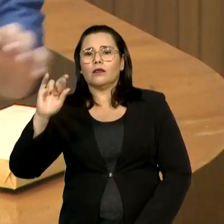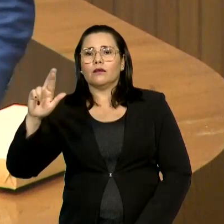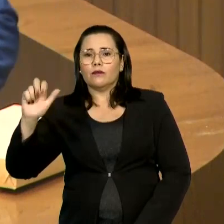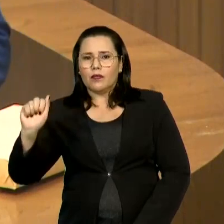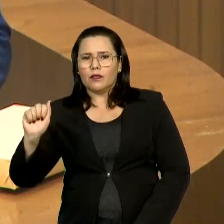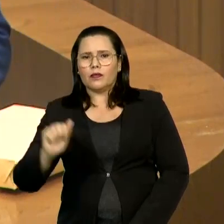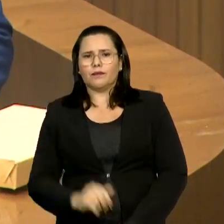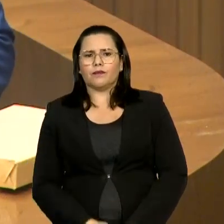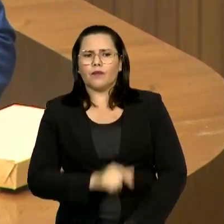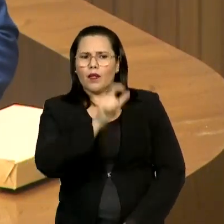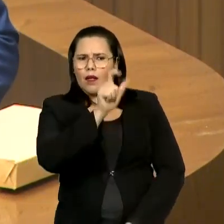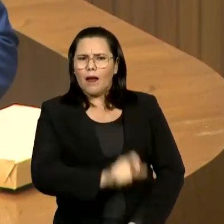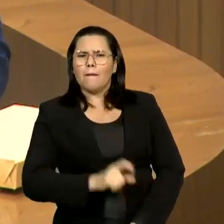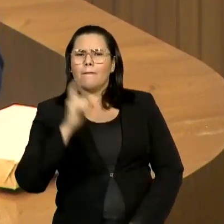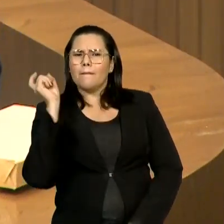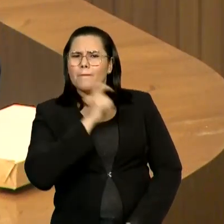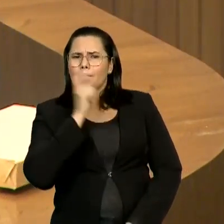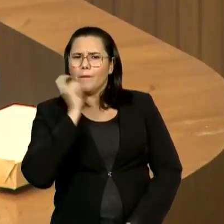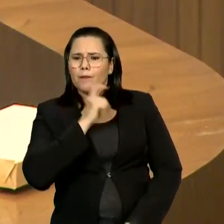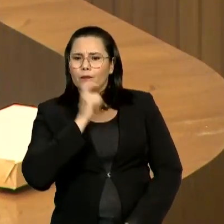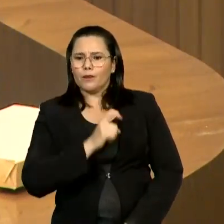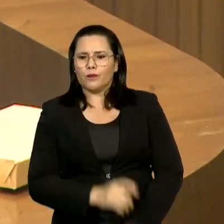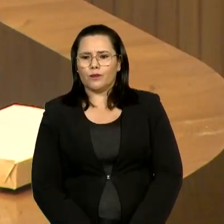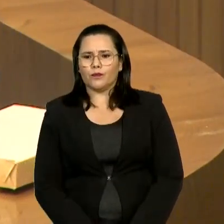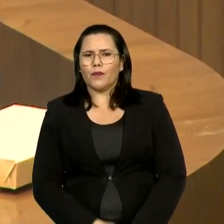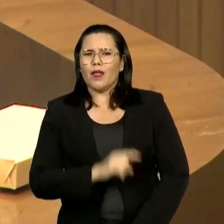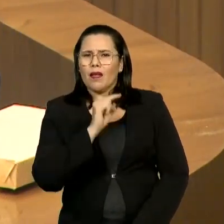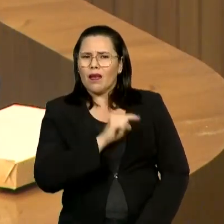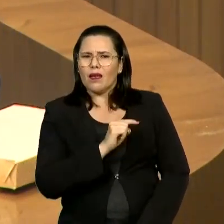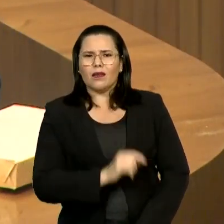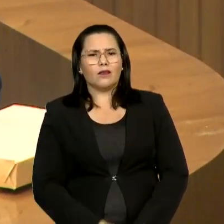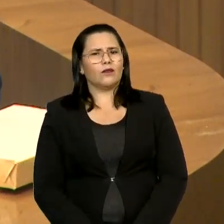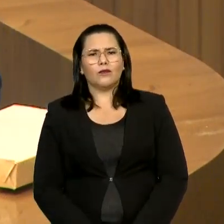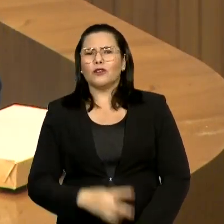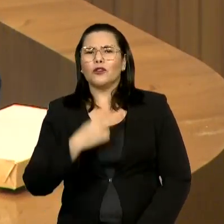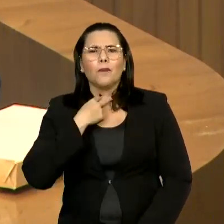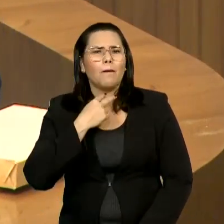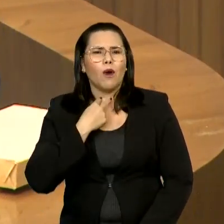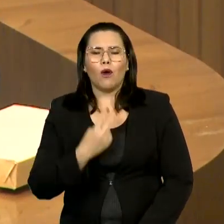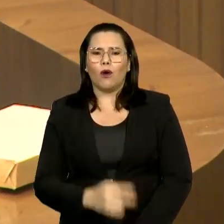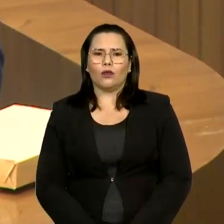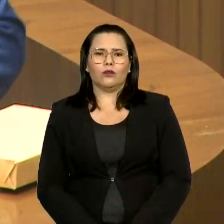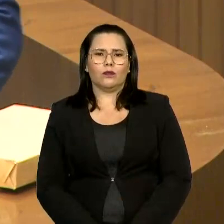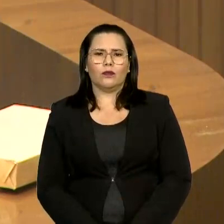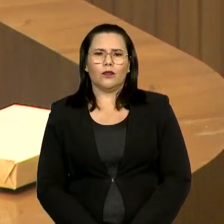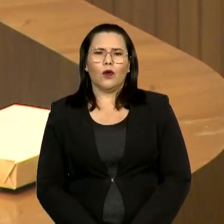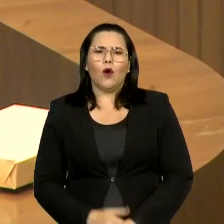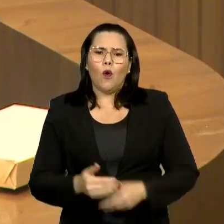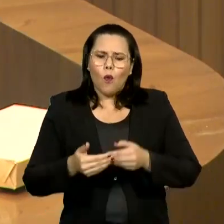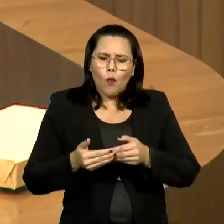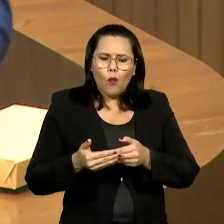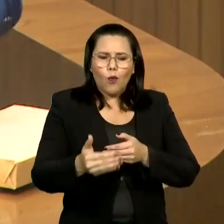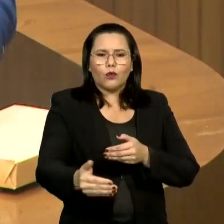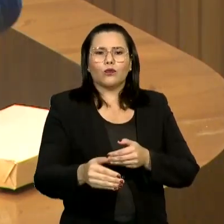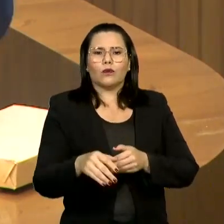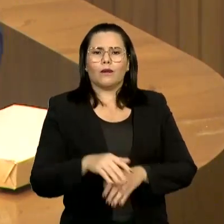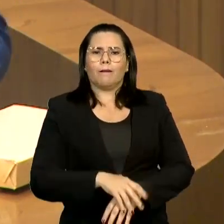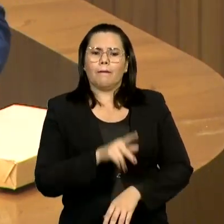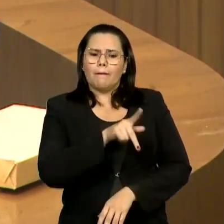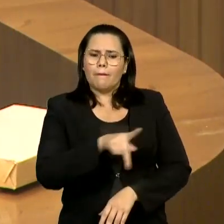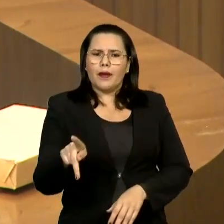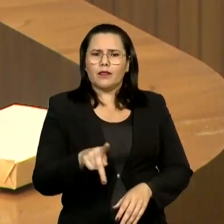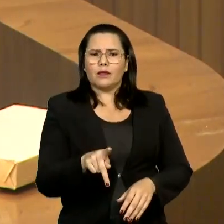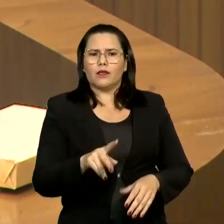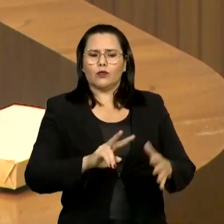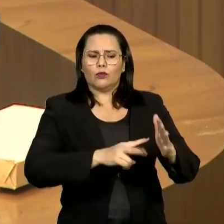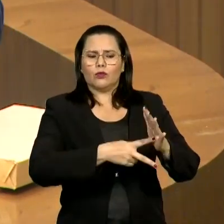desqualificado não tem mais como continuar presidindo o Simproessema. é um